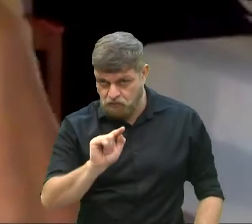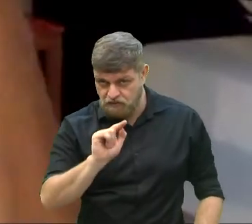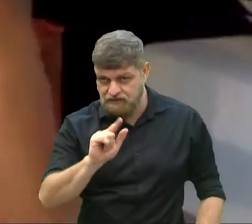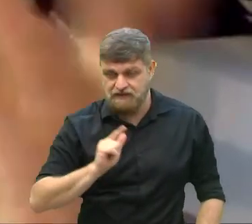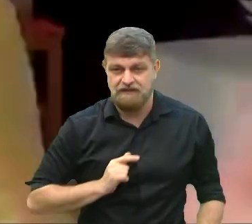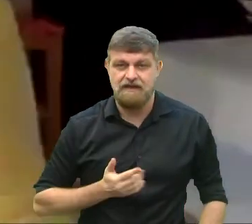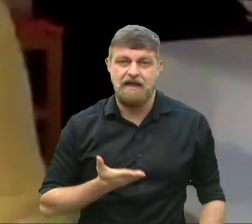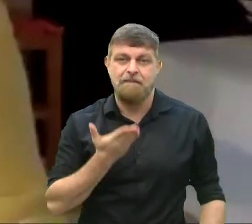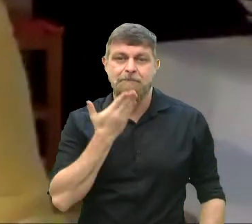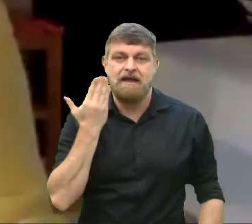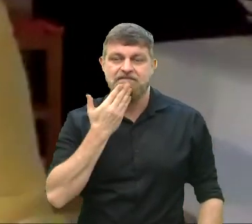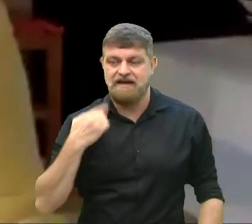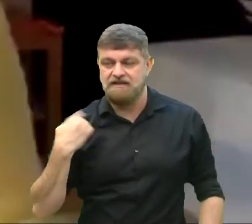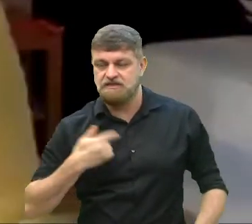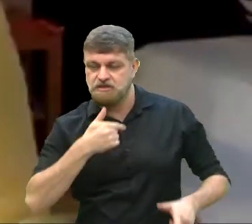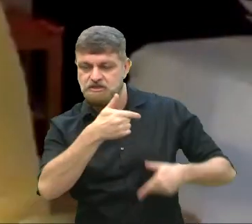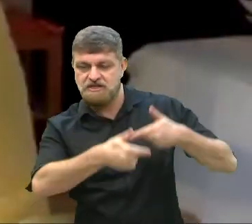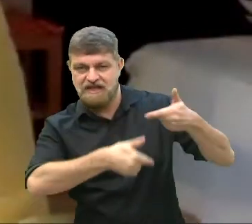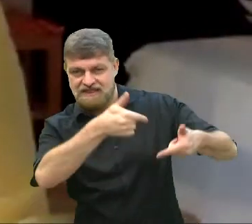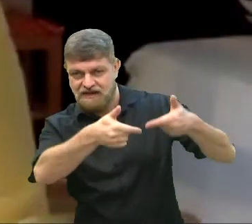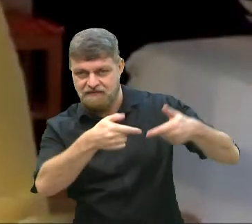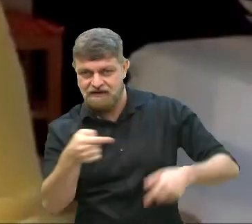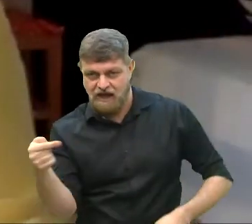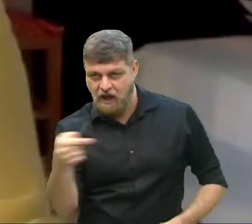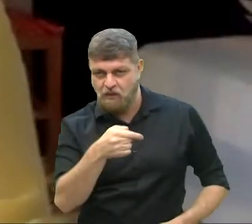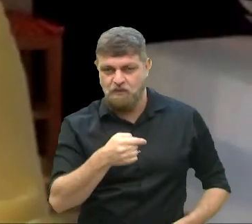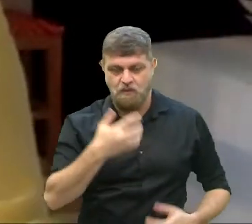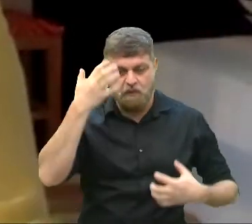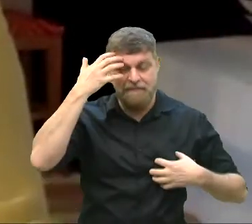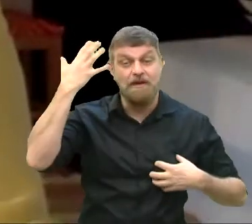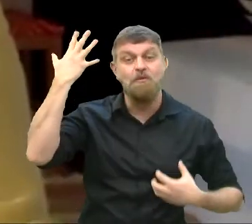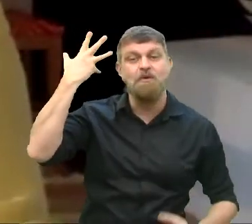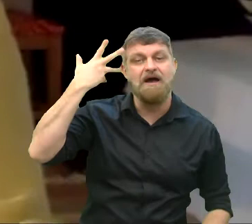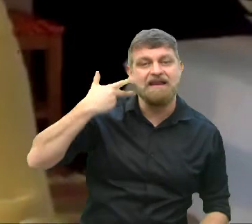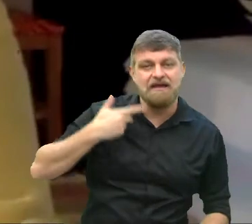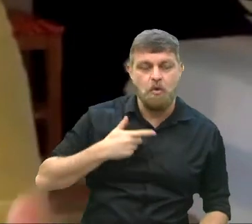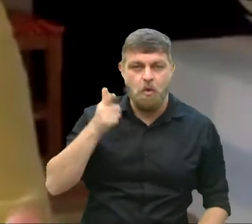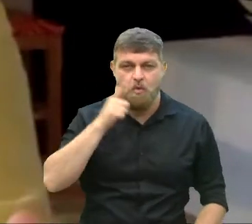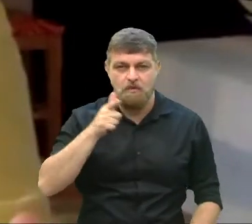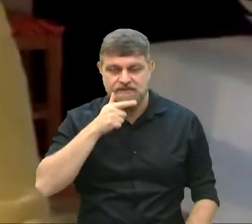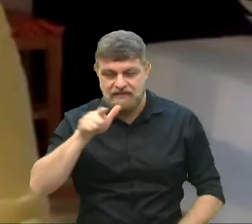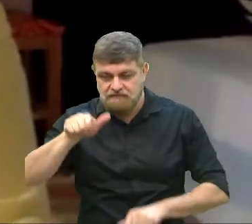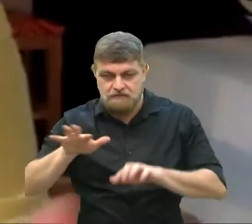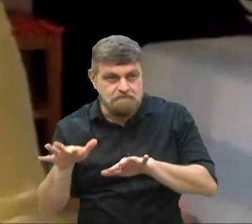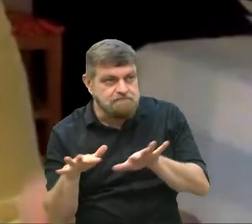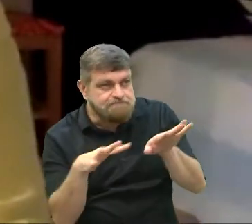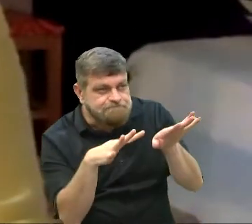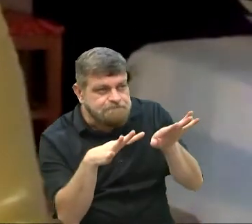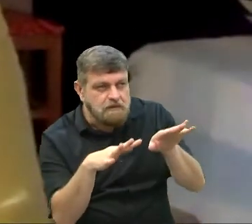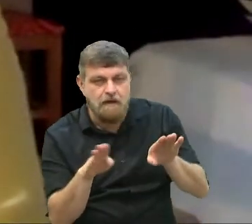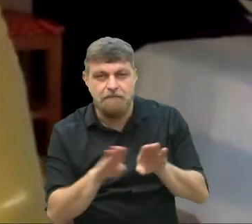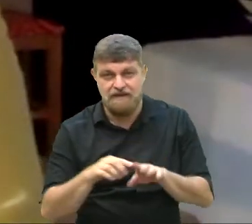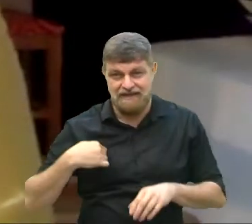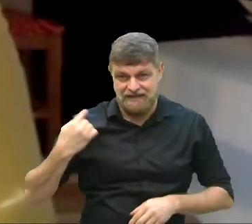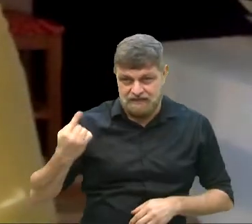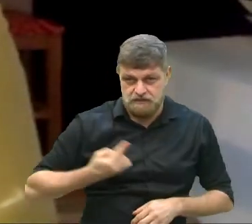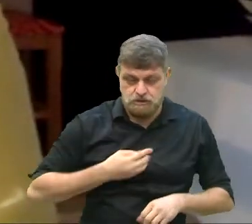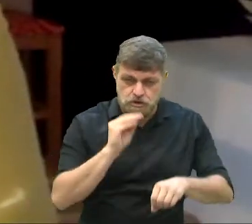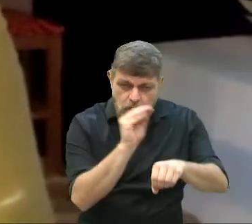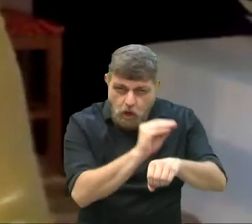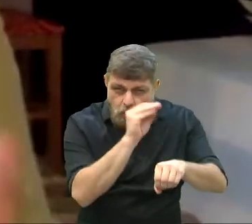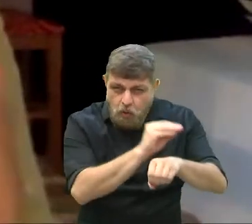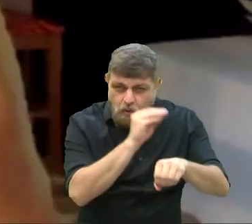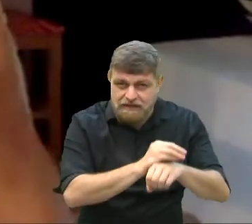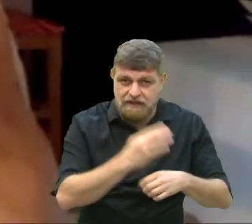uma facilidade da gente trabalhar com ele do ponto de vista de obter a atenção das pessoas, mas uma vez que a gente protege o